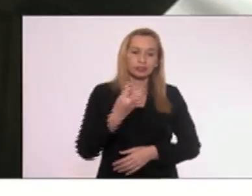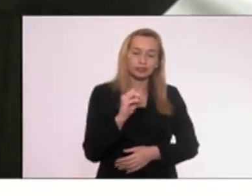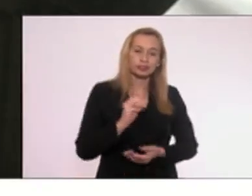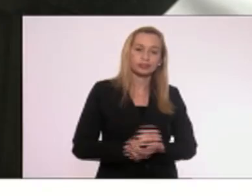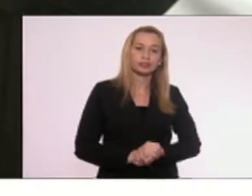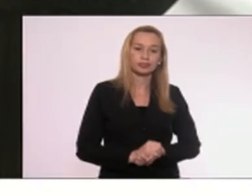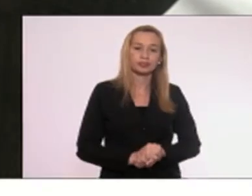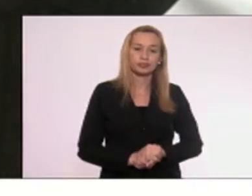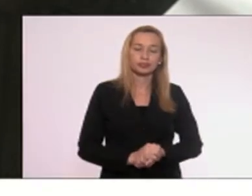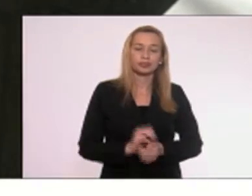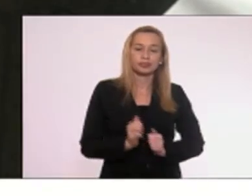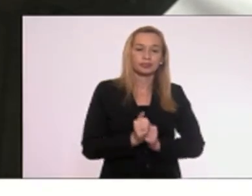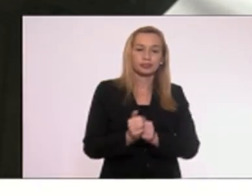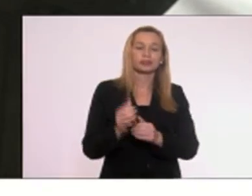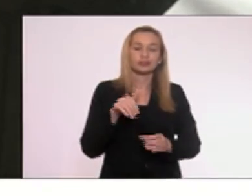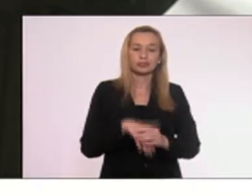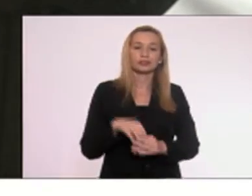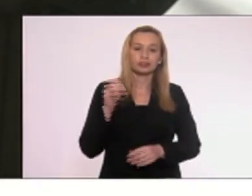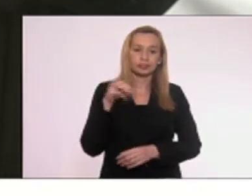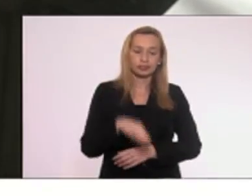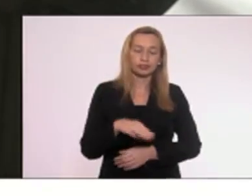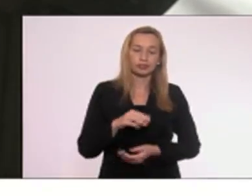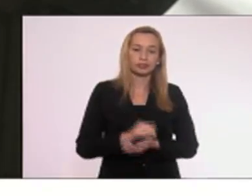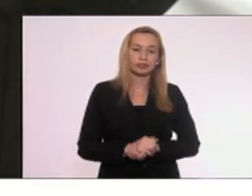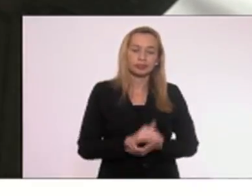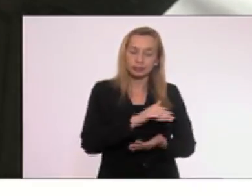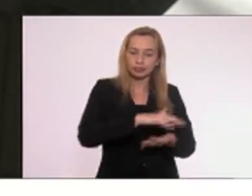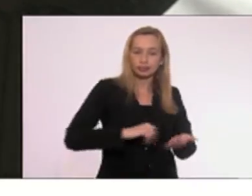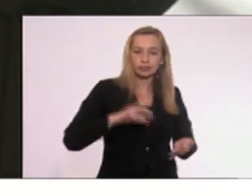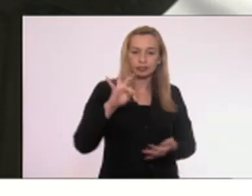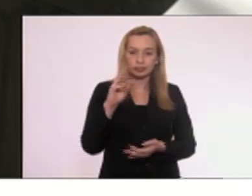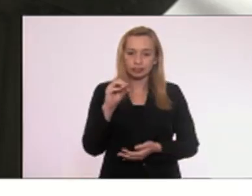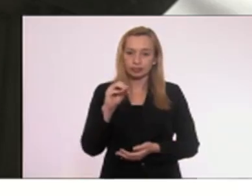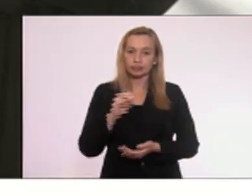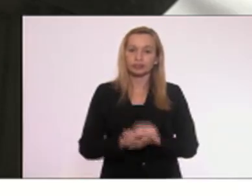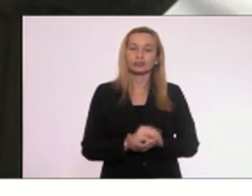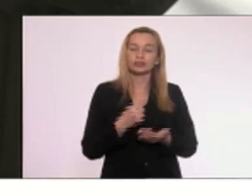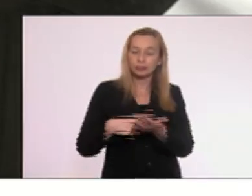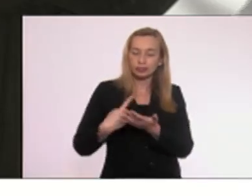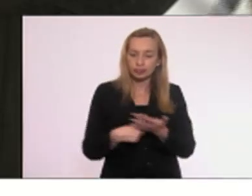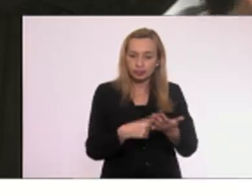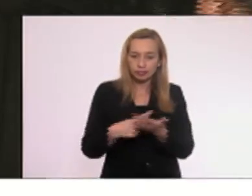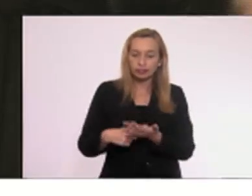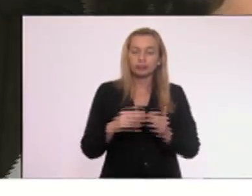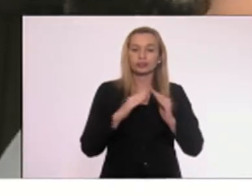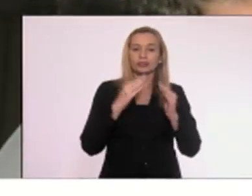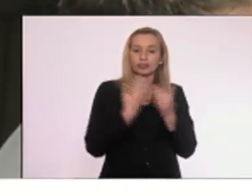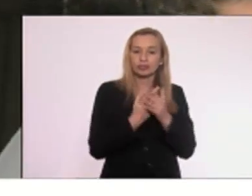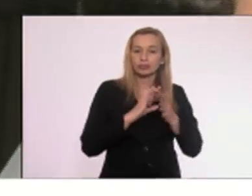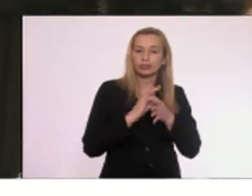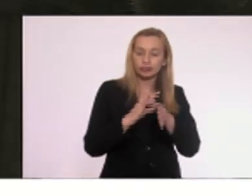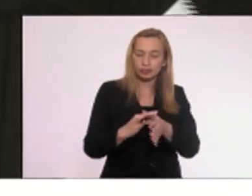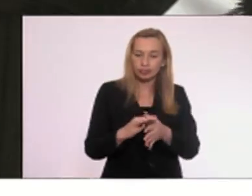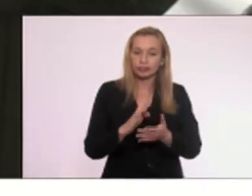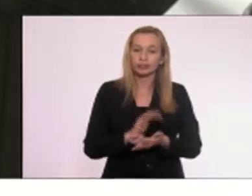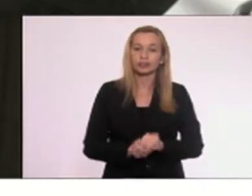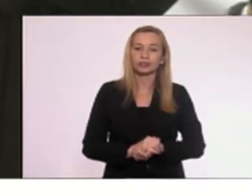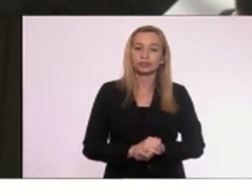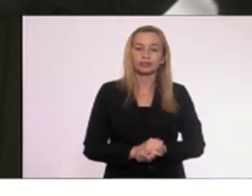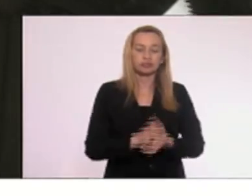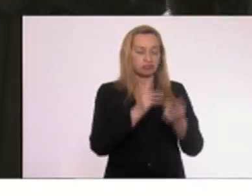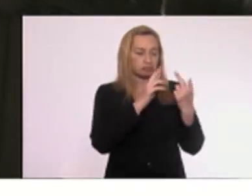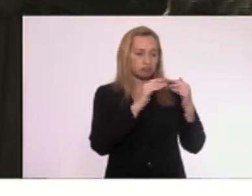O encaminhamento é pelo voto sim, pela derrubada do veto. O acordo no Colégio de Líderes pressupõe um